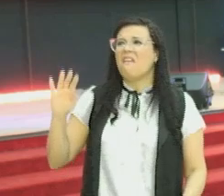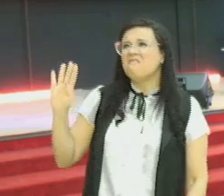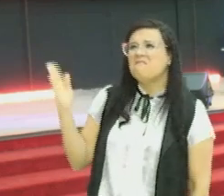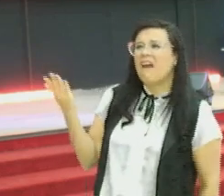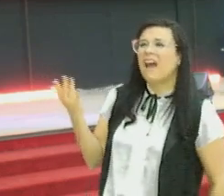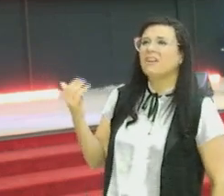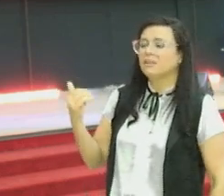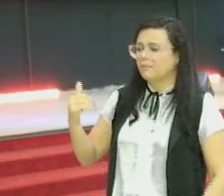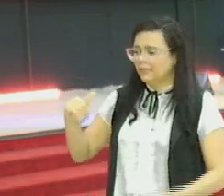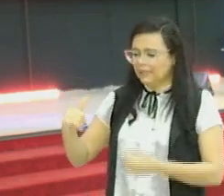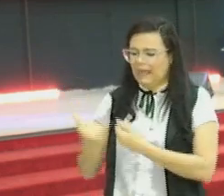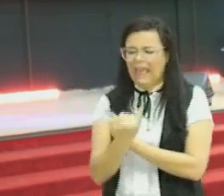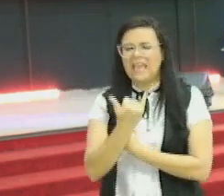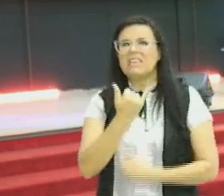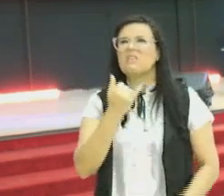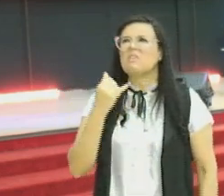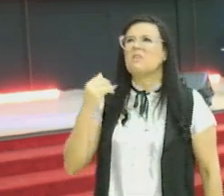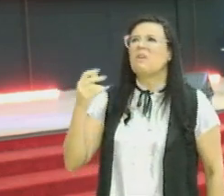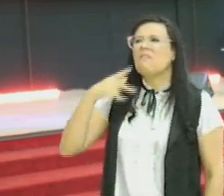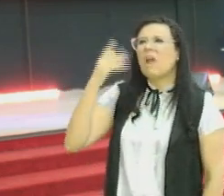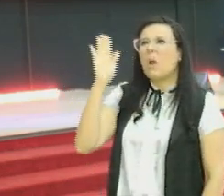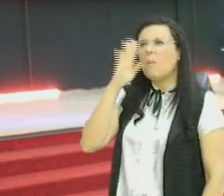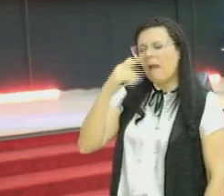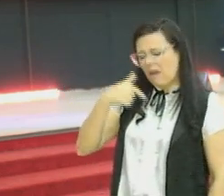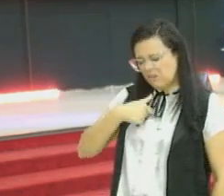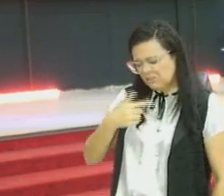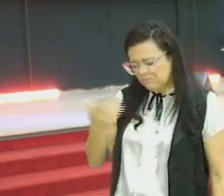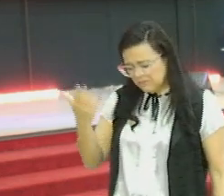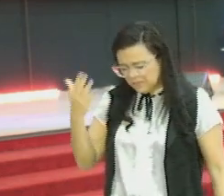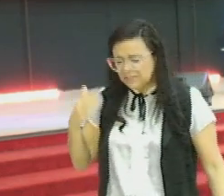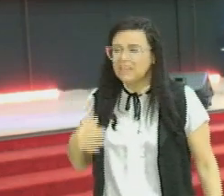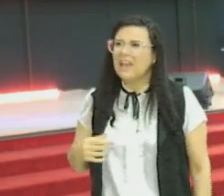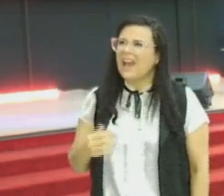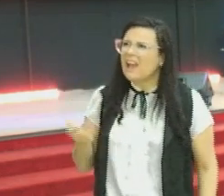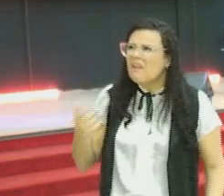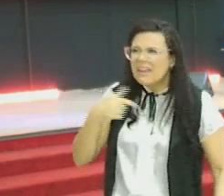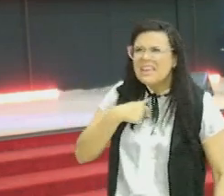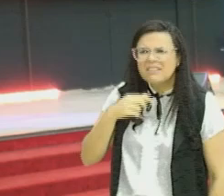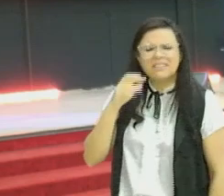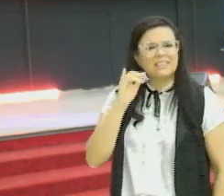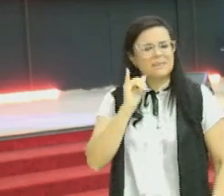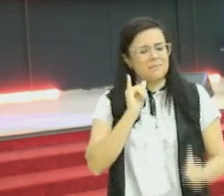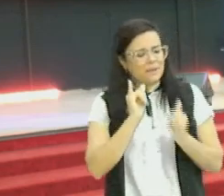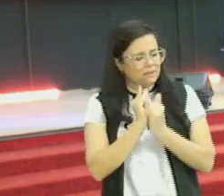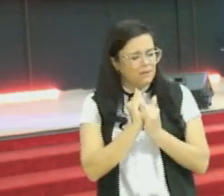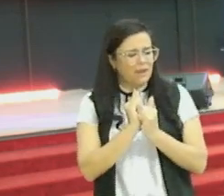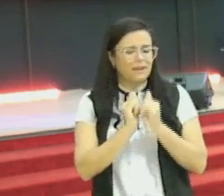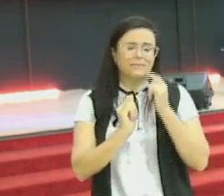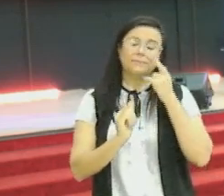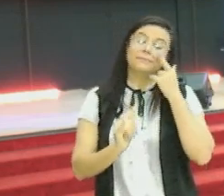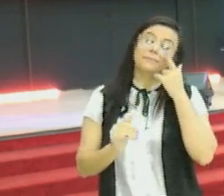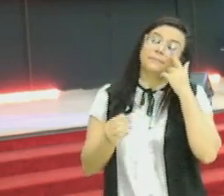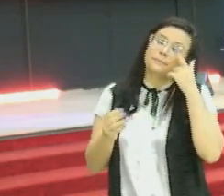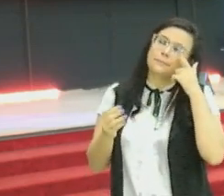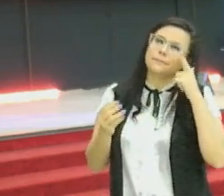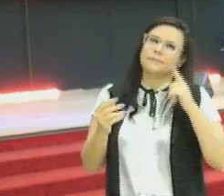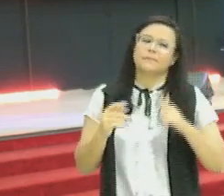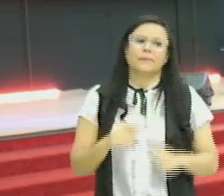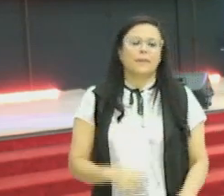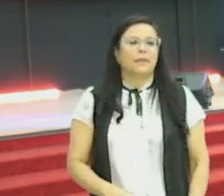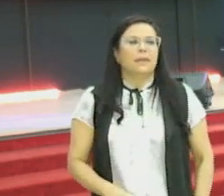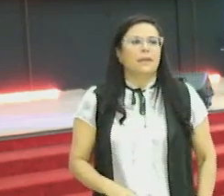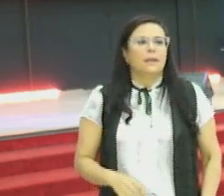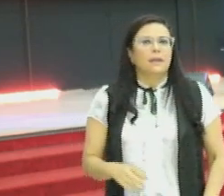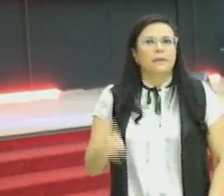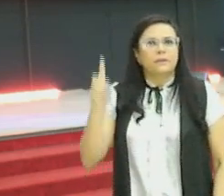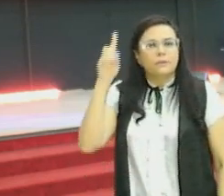traiu, falou mal de mim. E agora o senhor está dizendo que eu tenho que perdoar. Nem aquele peque comigo 7 vezes ao dia, é